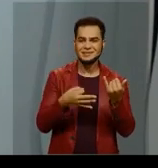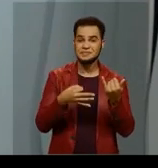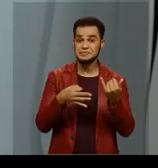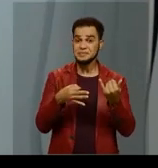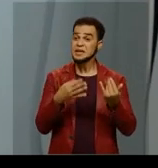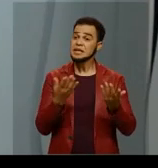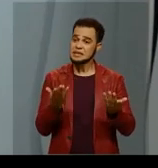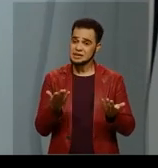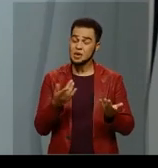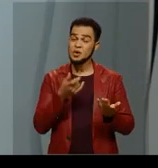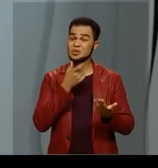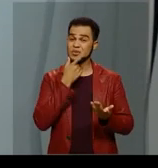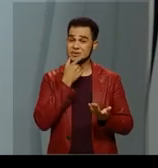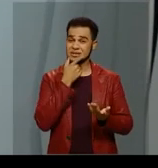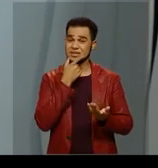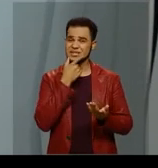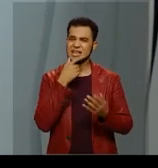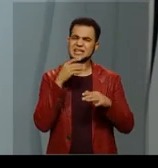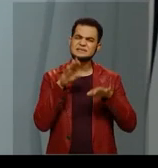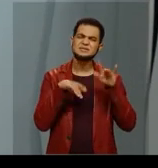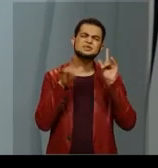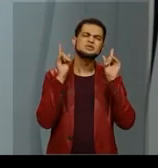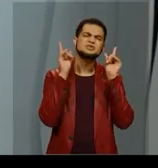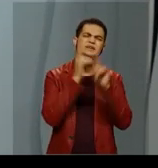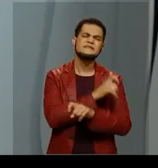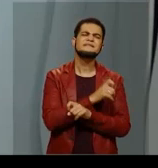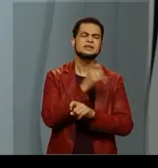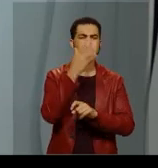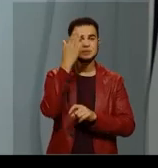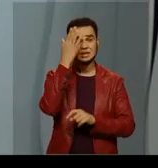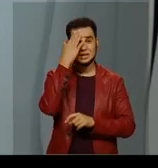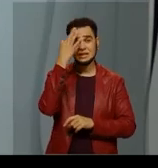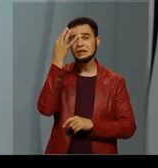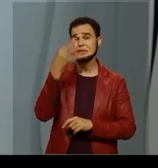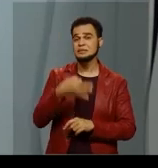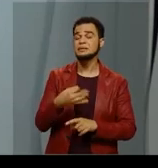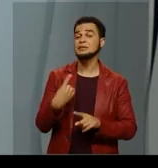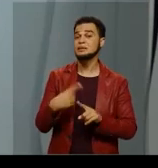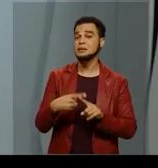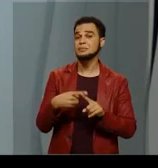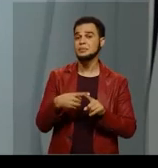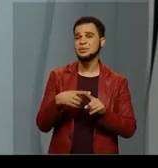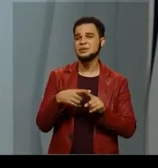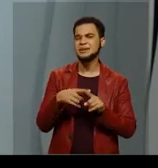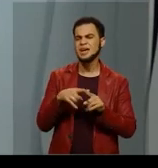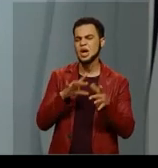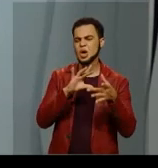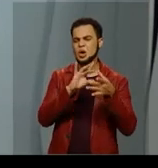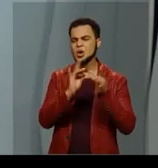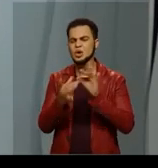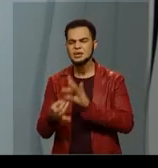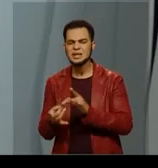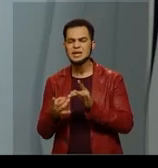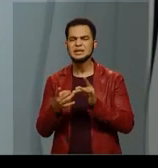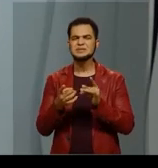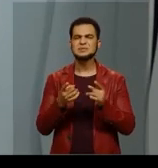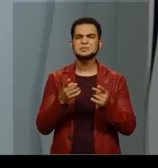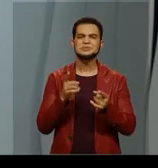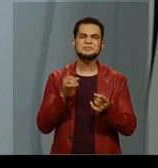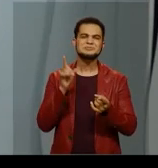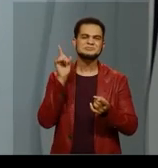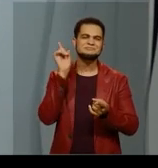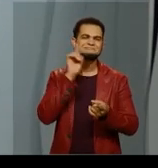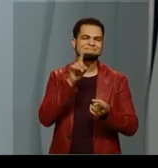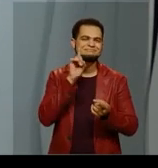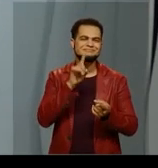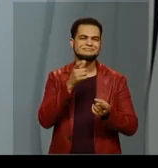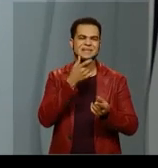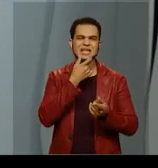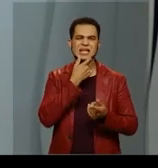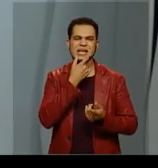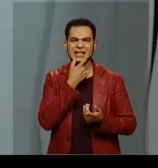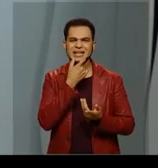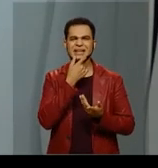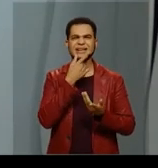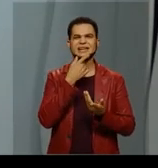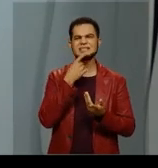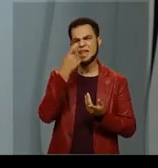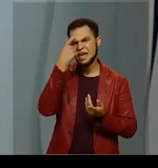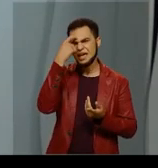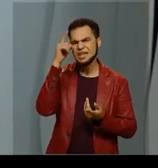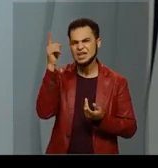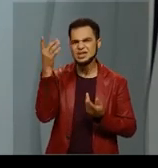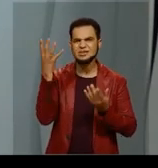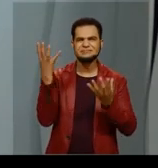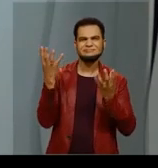um contexto americano, ou de onde fala inglês, ou da Índia, que a gente não consegue entender.